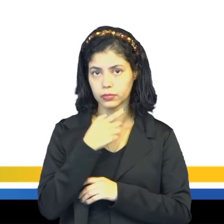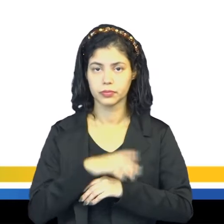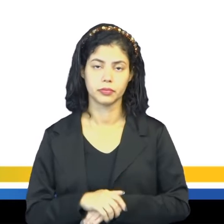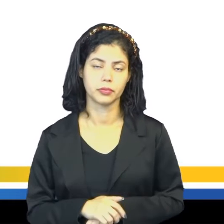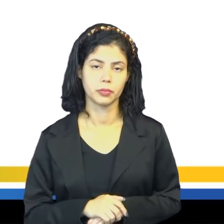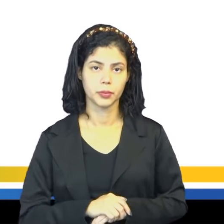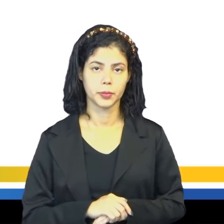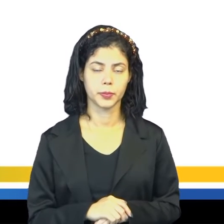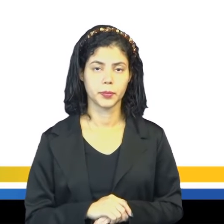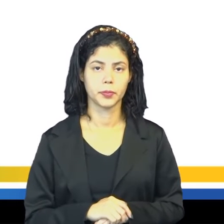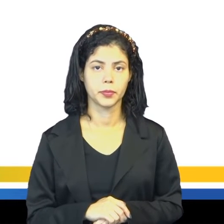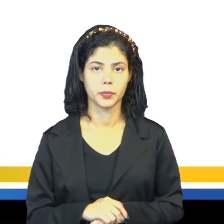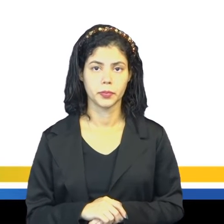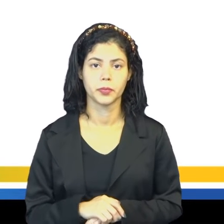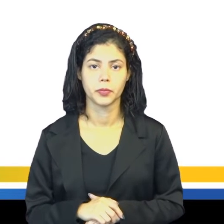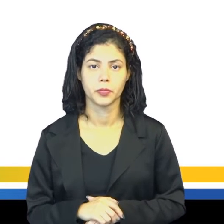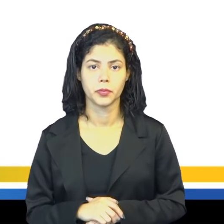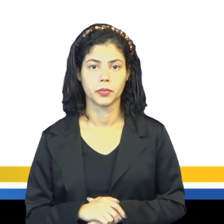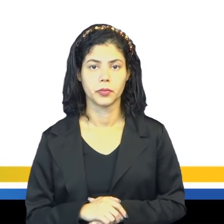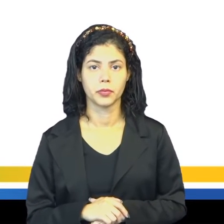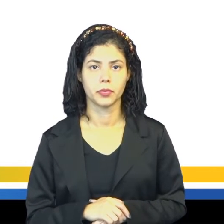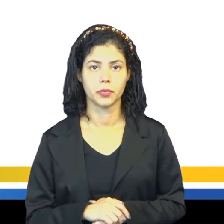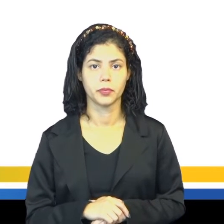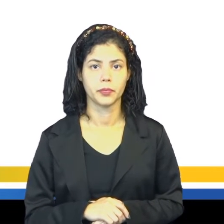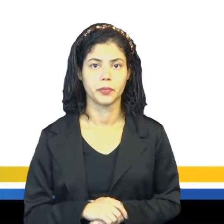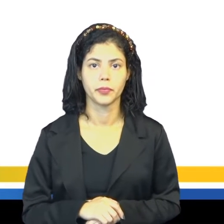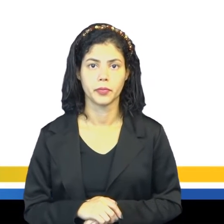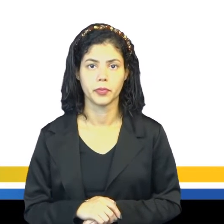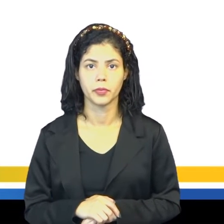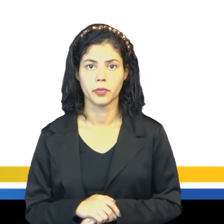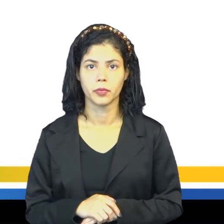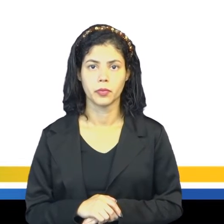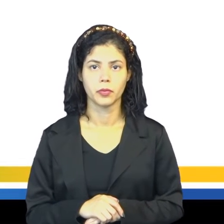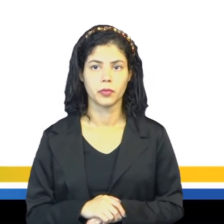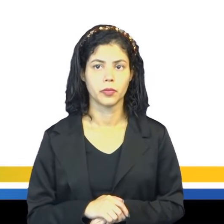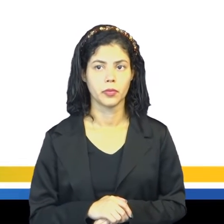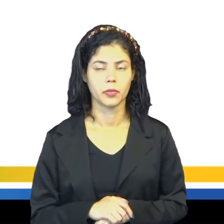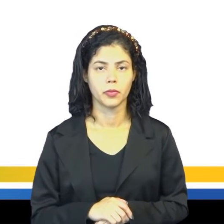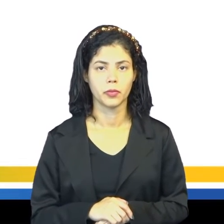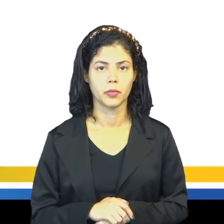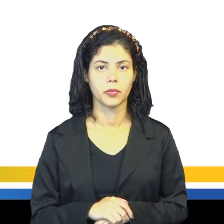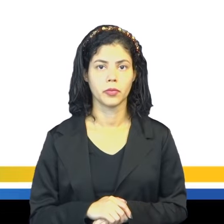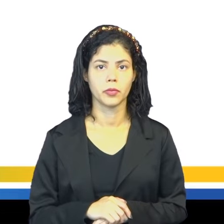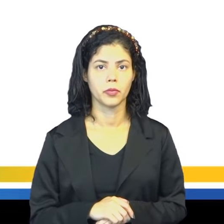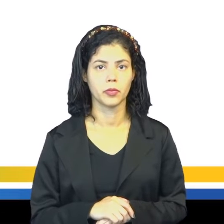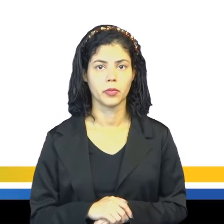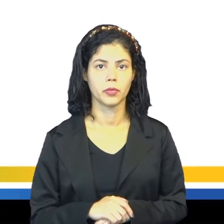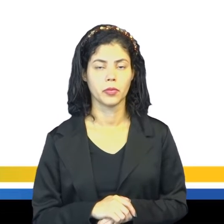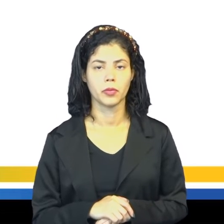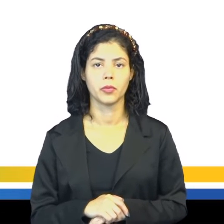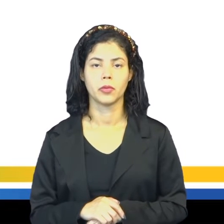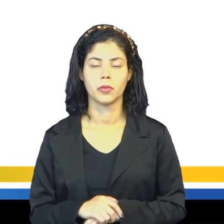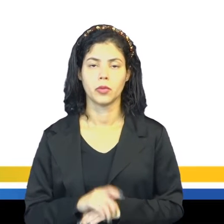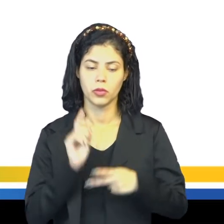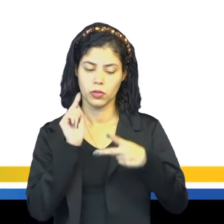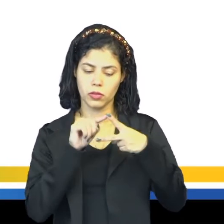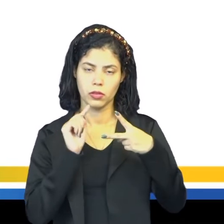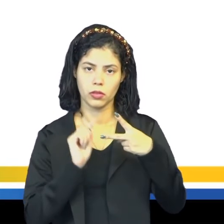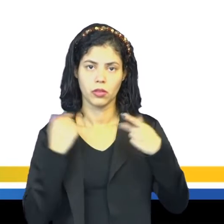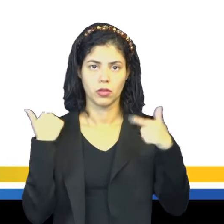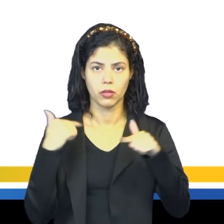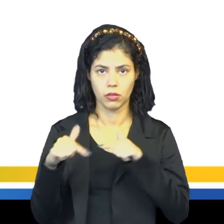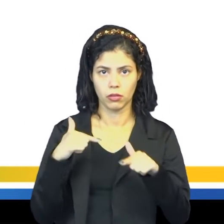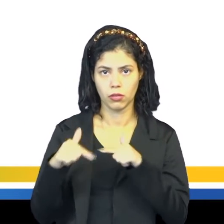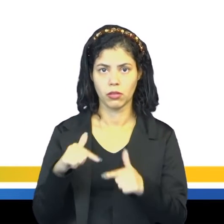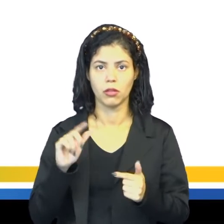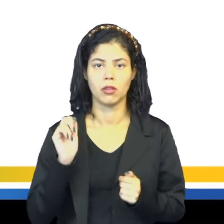inglês. I work at SE. No caso, você pode colocar aí, I work at, eu